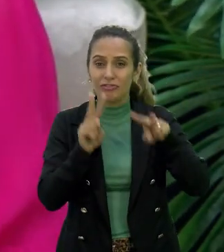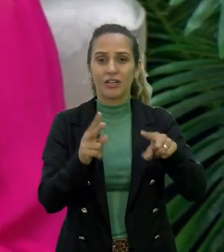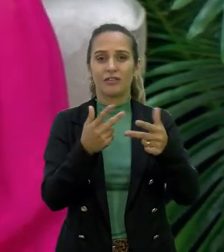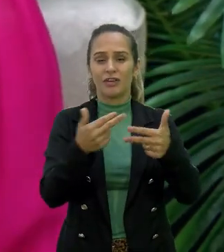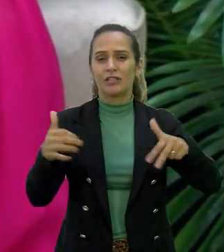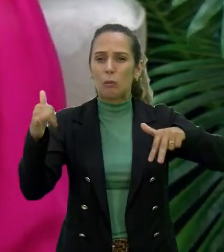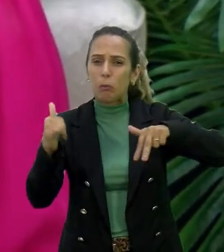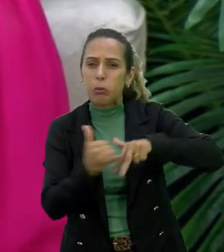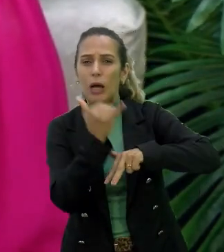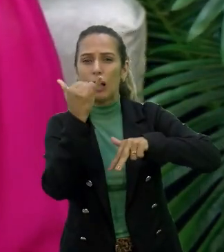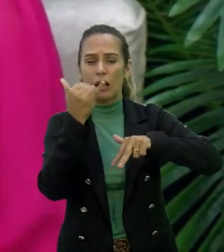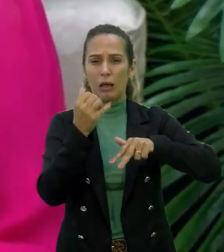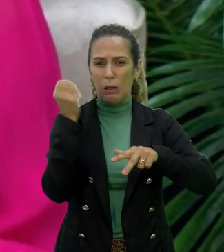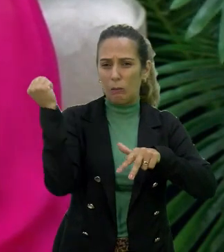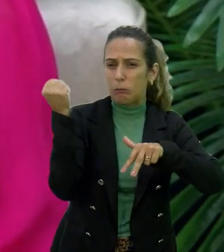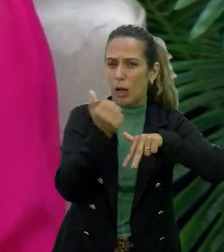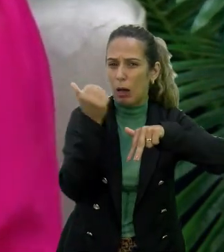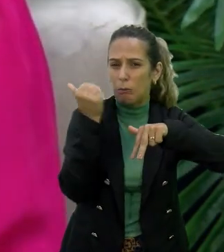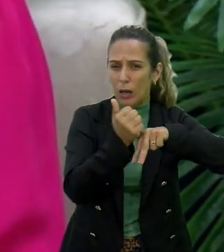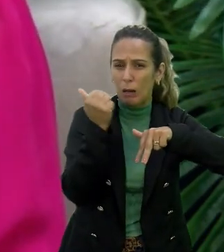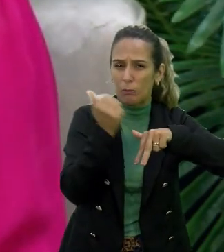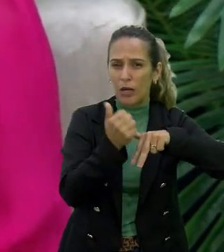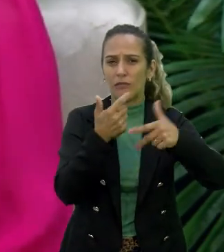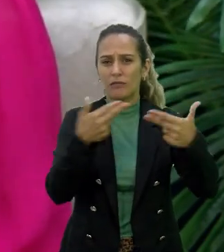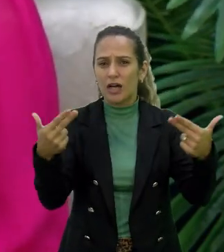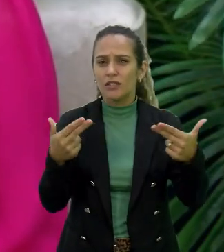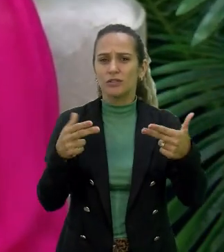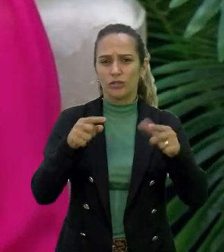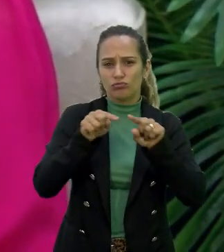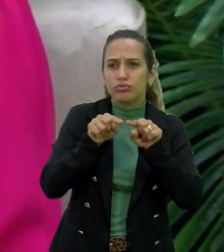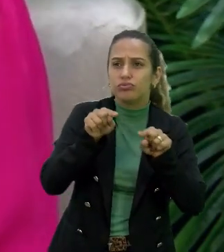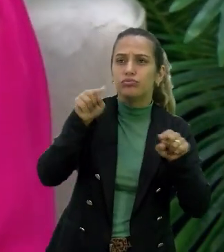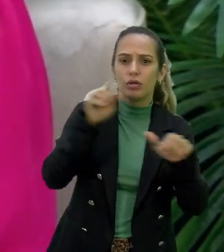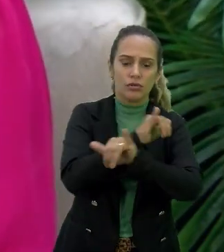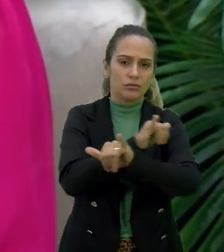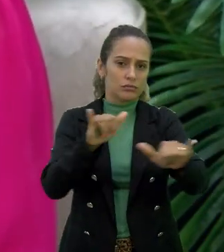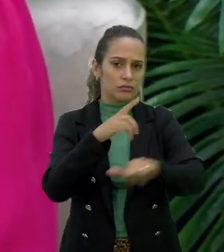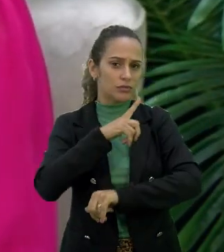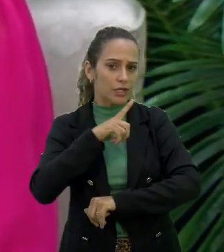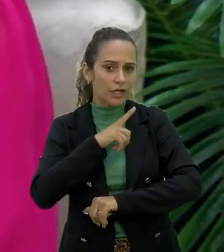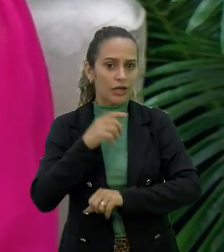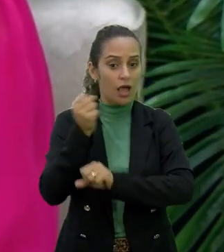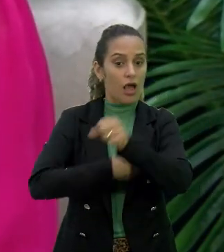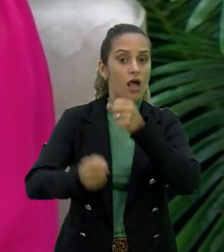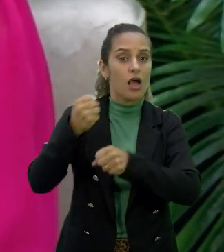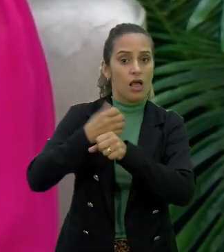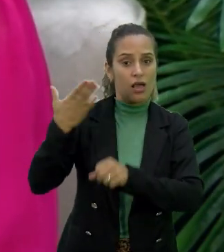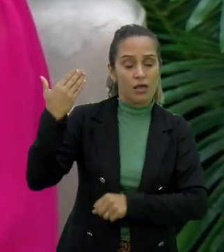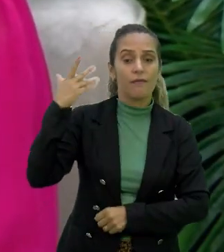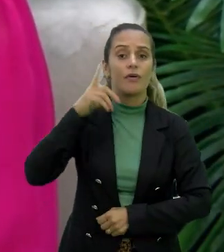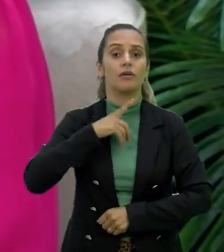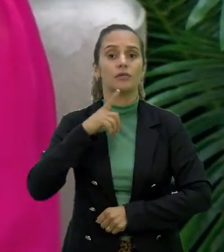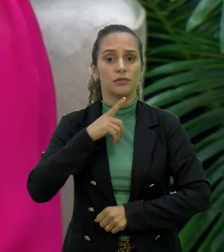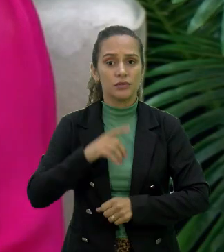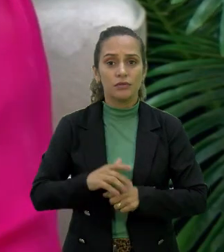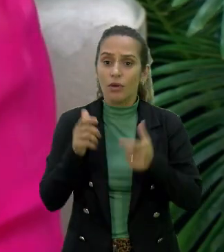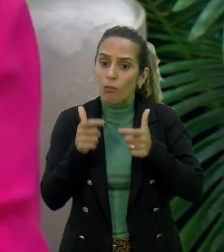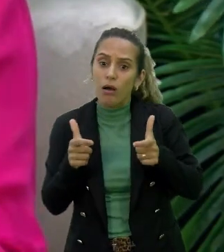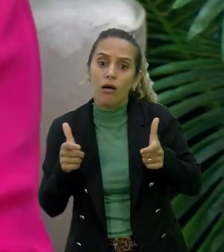não dá para a gente mascarar esses dados são estatísticas são Dados o ano passado foram